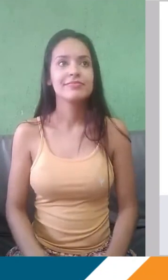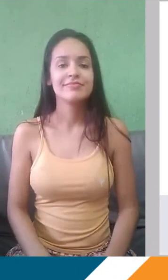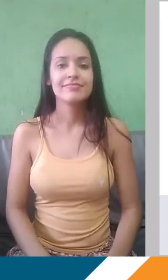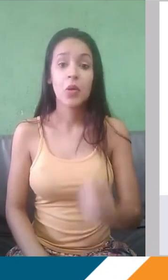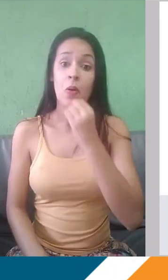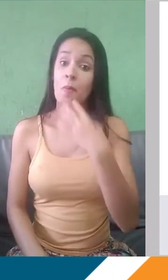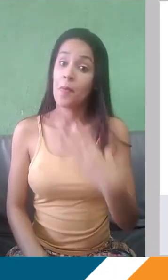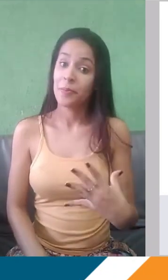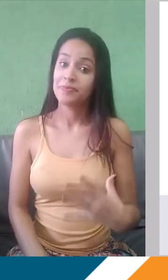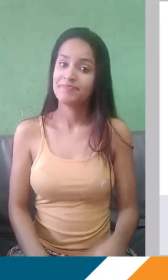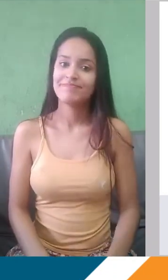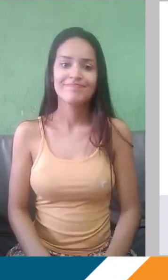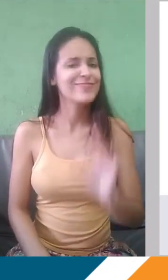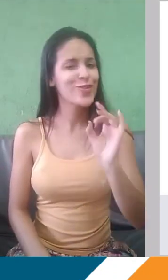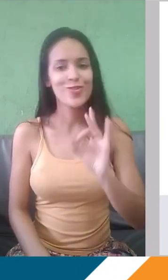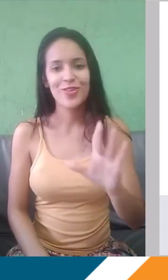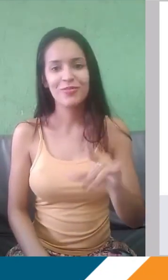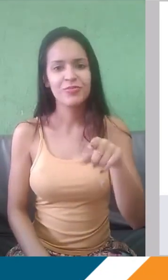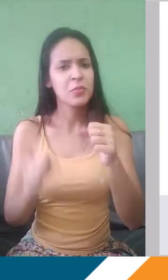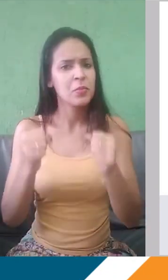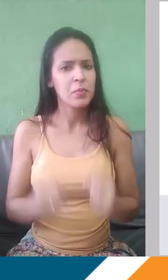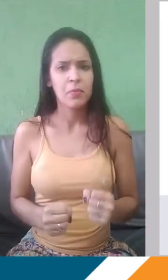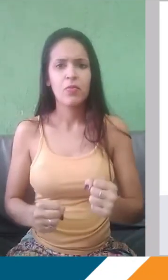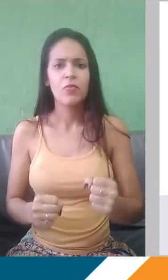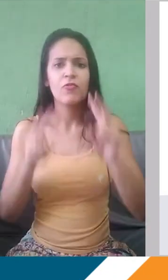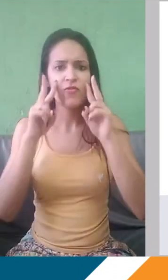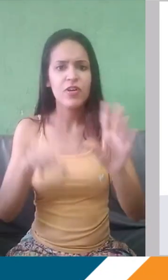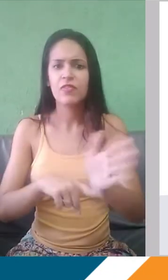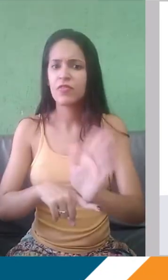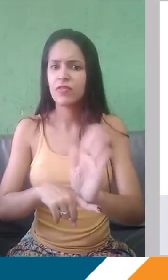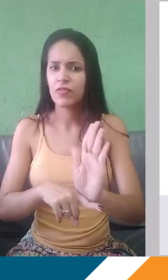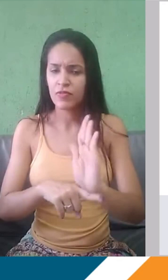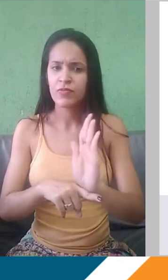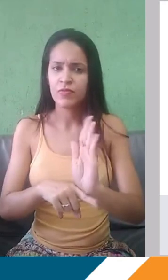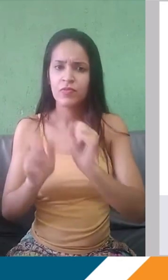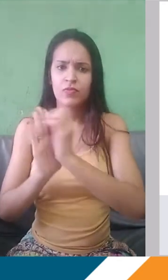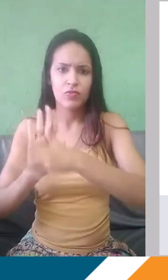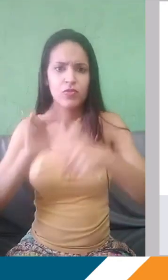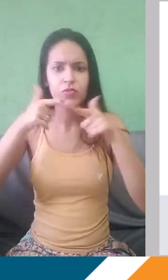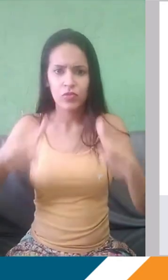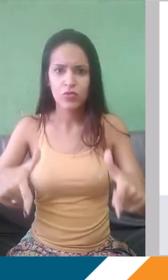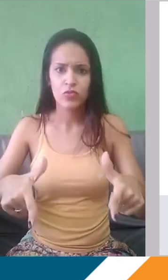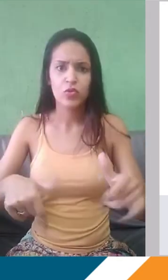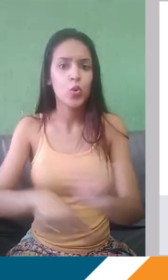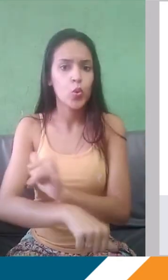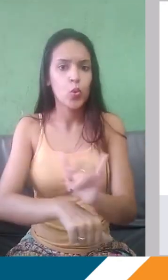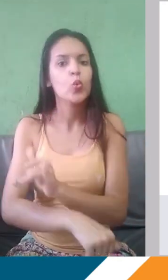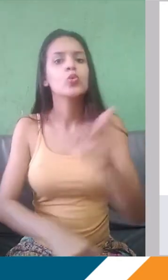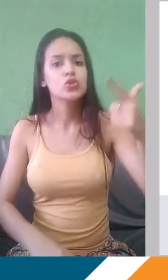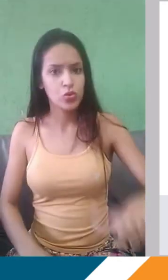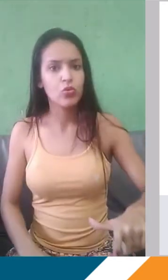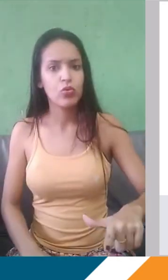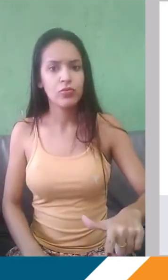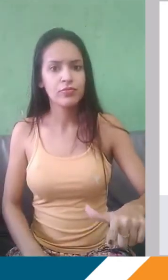Bem, queridas e queridos, é isso. Vocês podem reassistir o vídeo sobre figuras de linguagem no canal do PVS, é